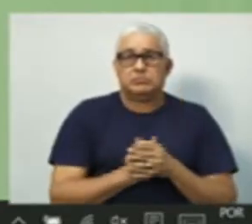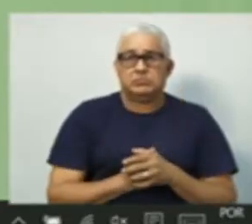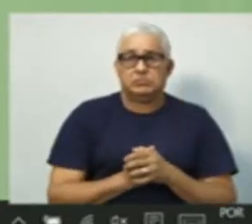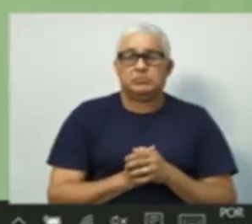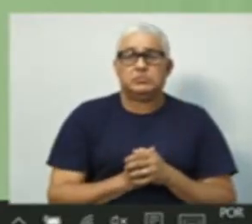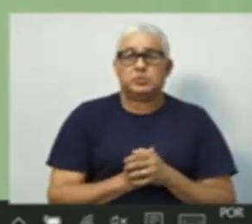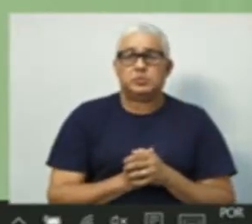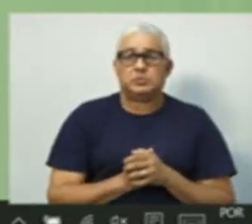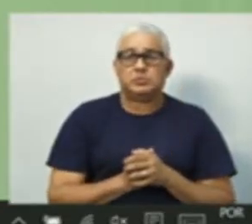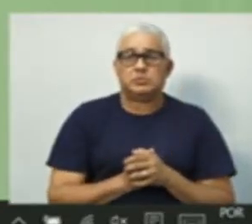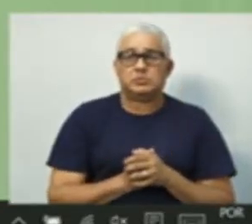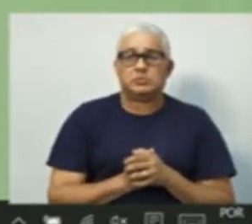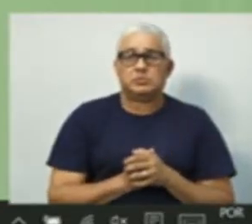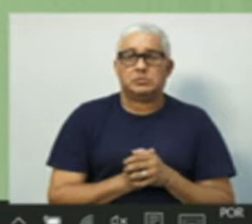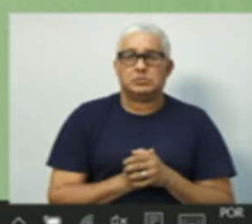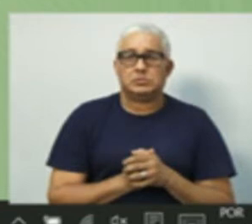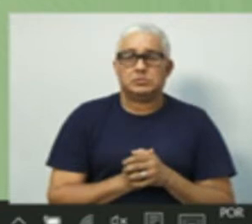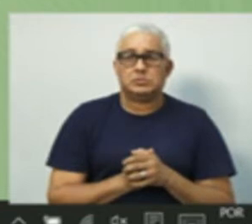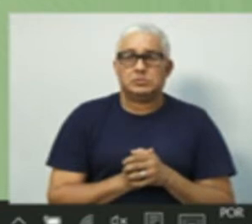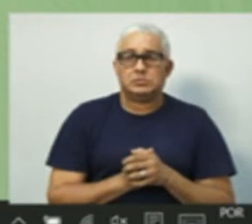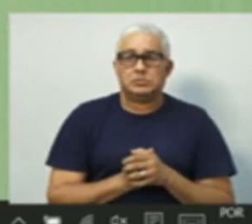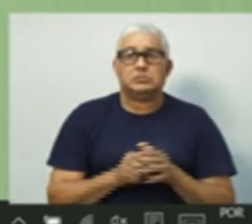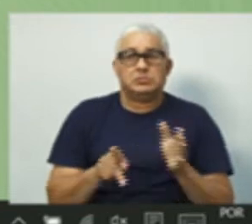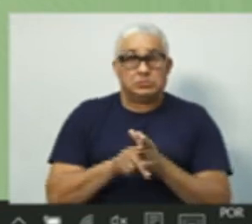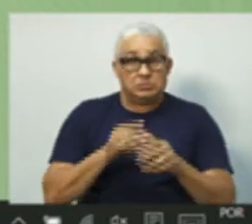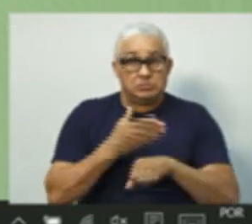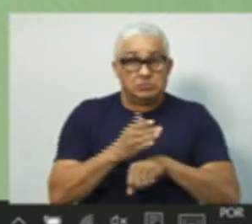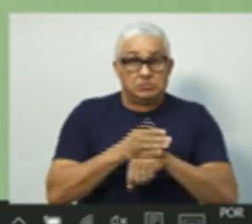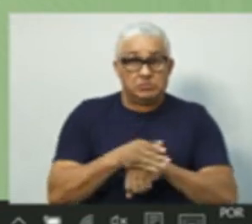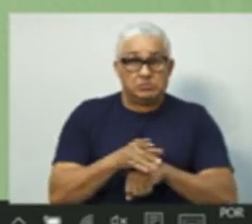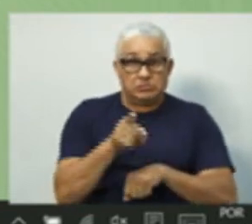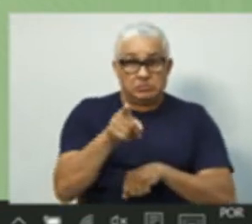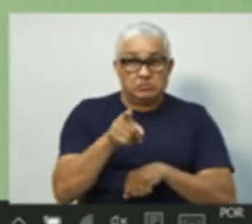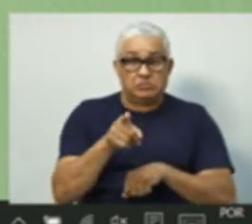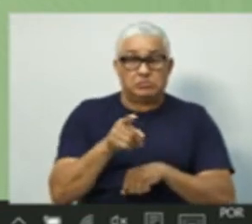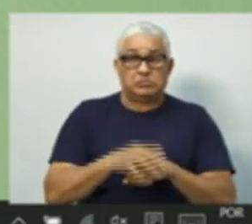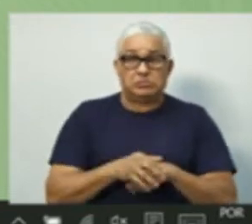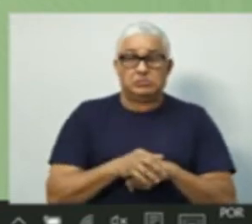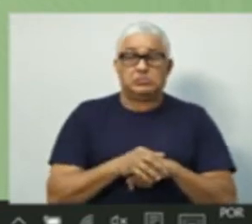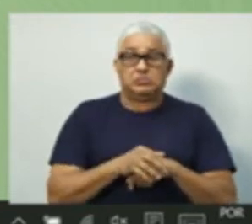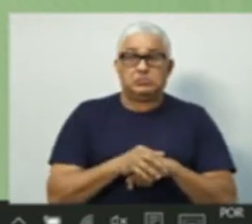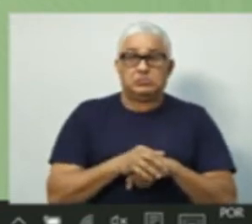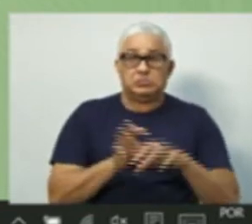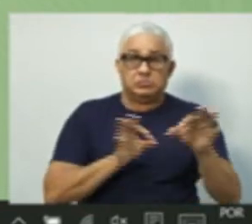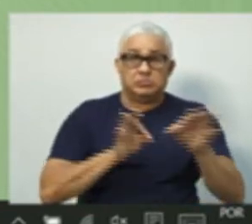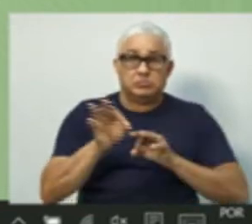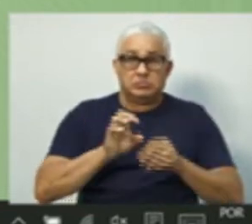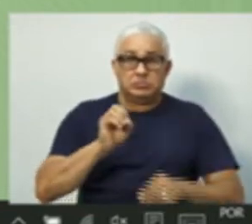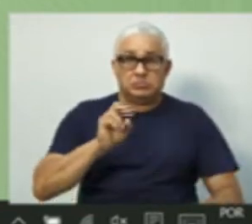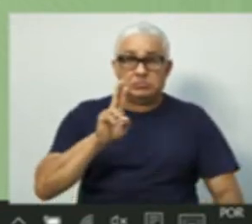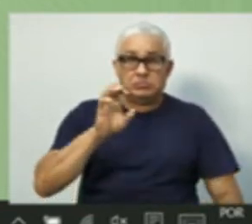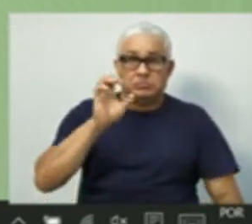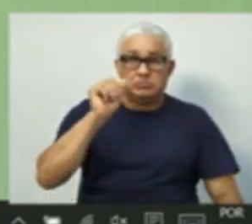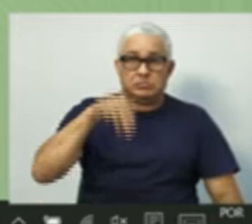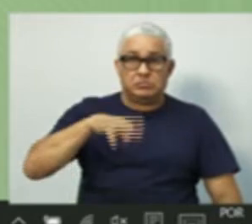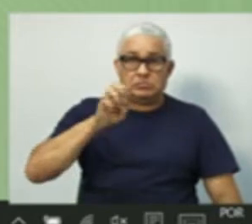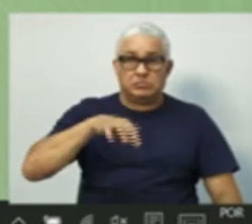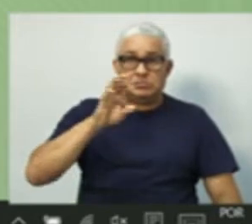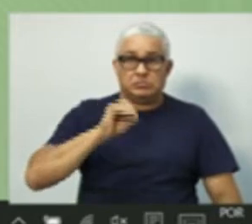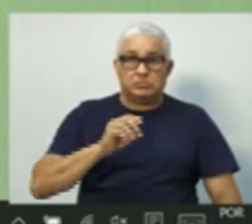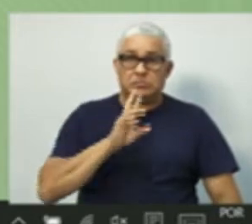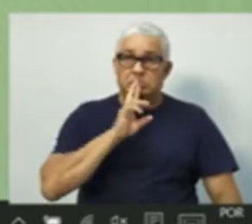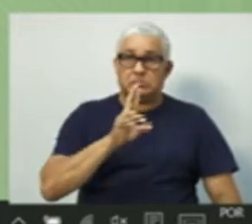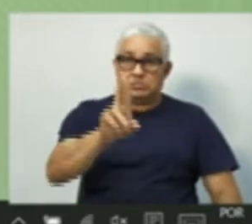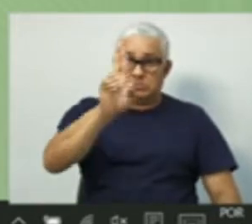maior produtividade com a mesma quantidade de matéria-prima. Condições de pagamento. Se eu ganho prazo sem juros, eu consigo